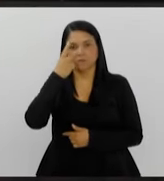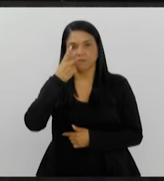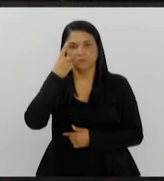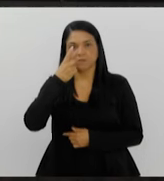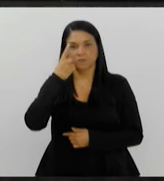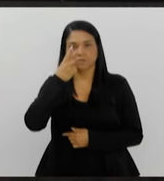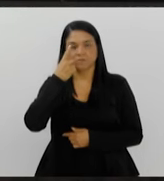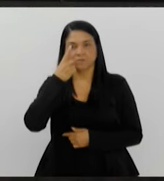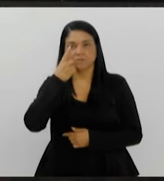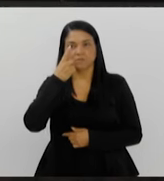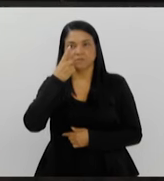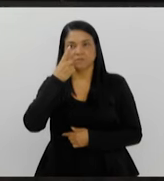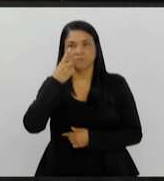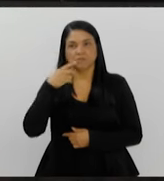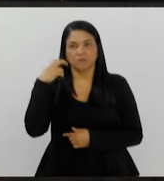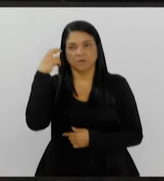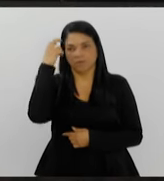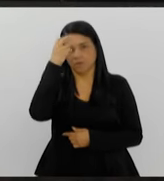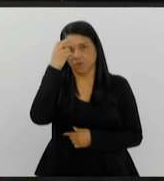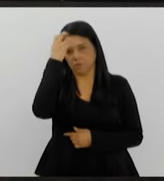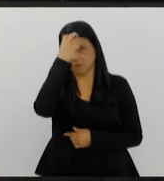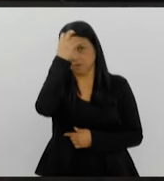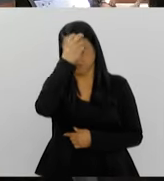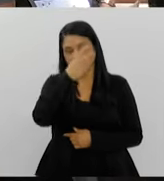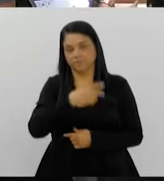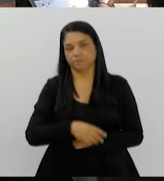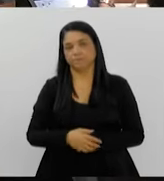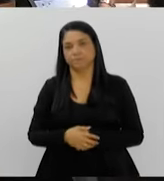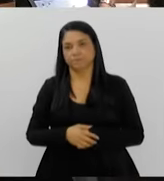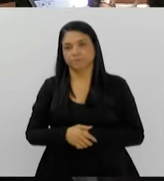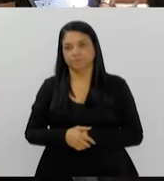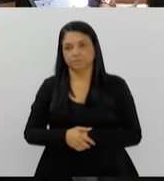Deputado deputada Verônica Lima por